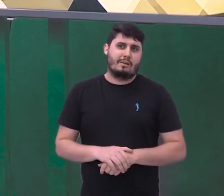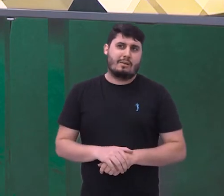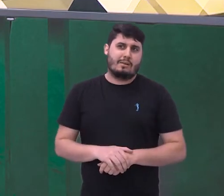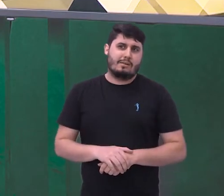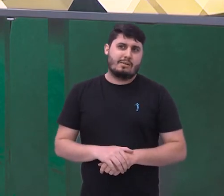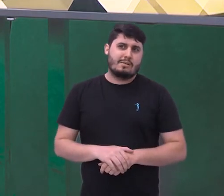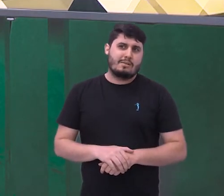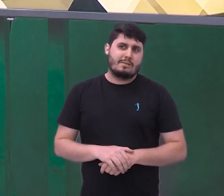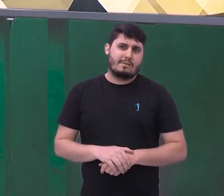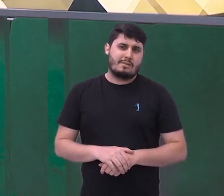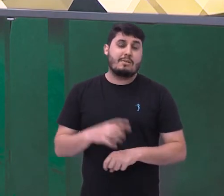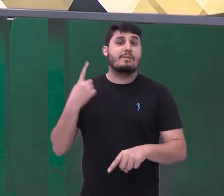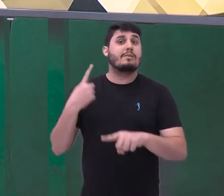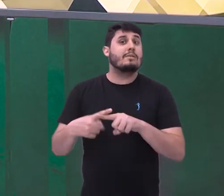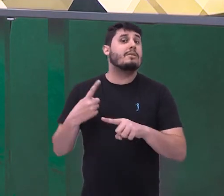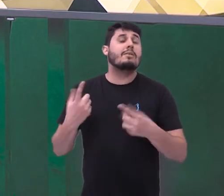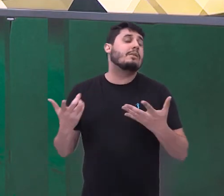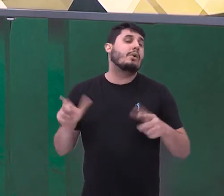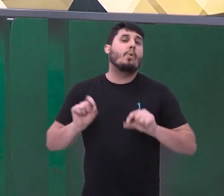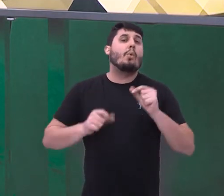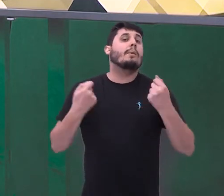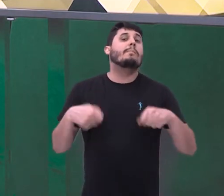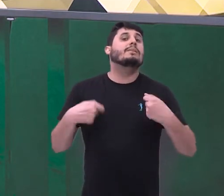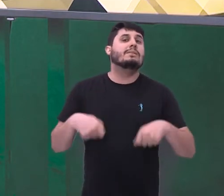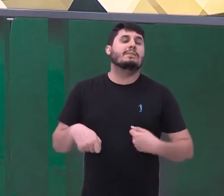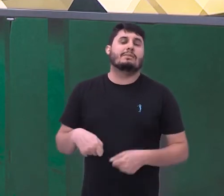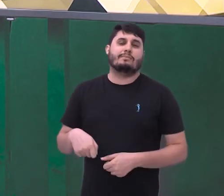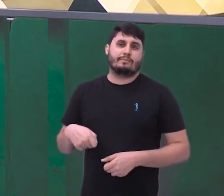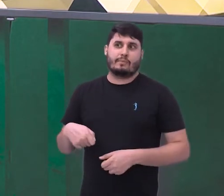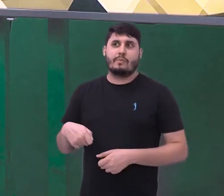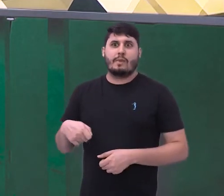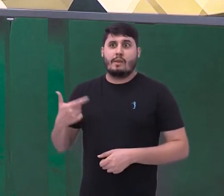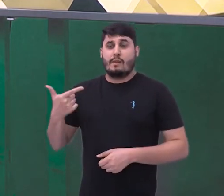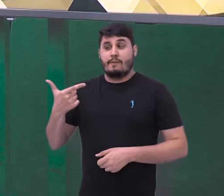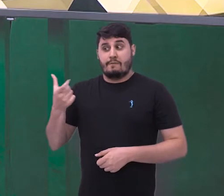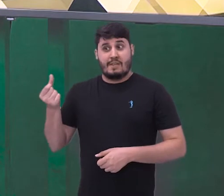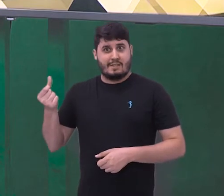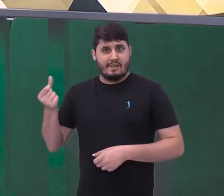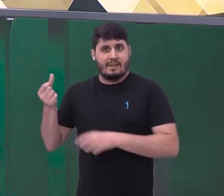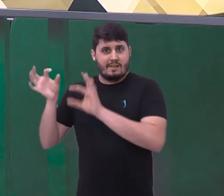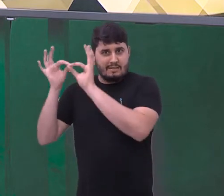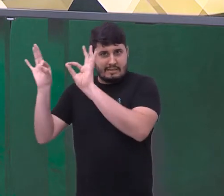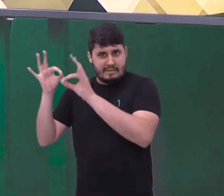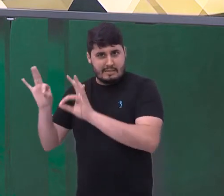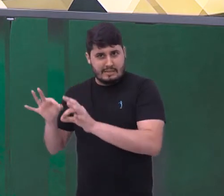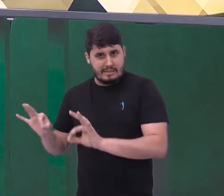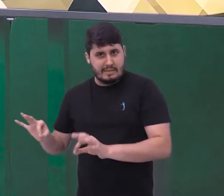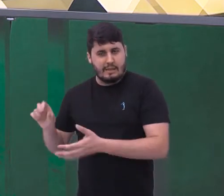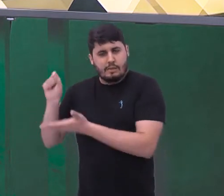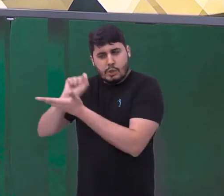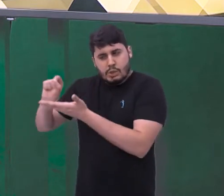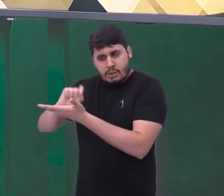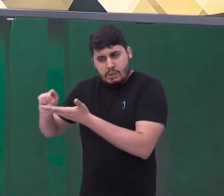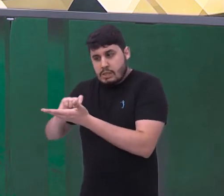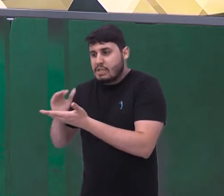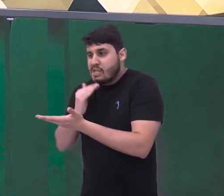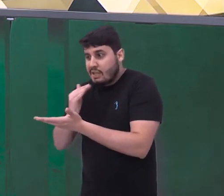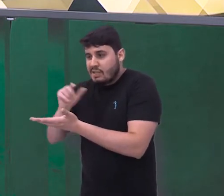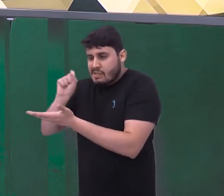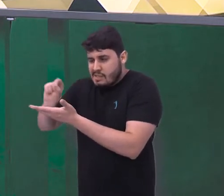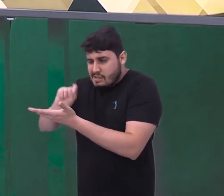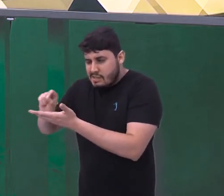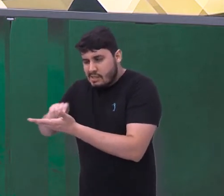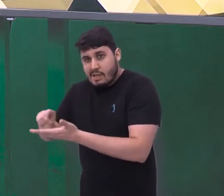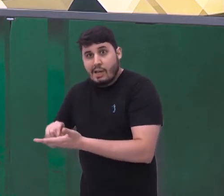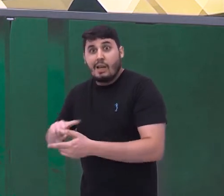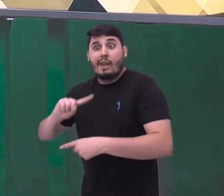erro. Então, o que é que a gente vai fazer? Fez 26 linhas? Foi. Quando você for passar limpo, você